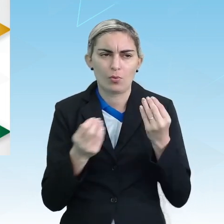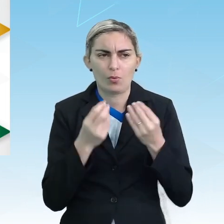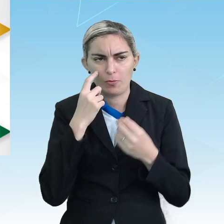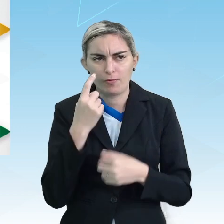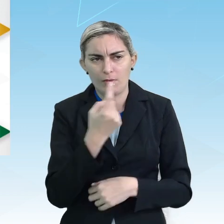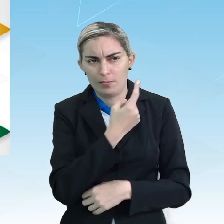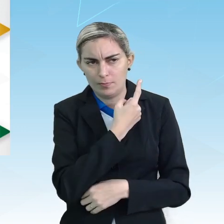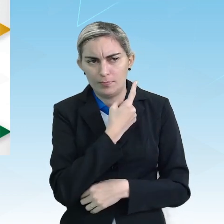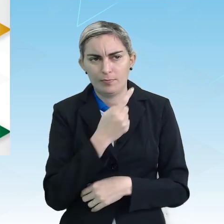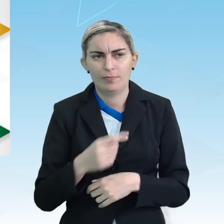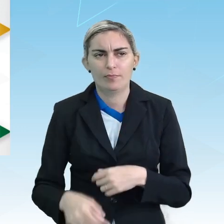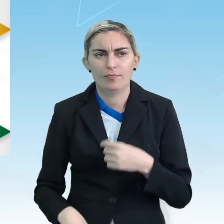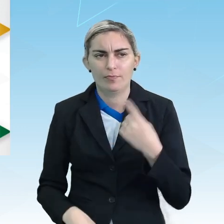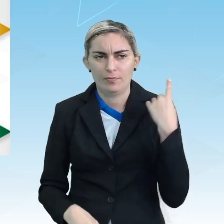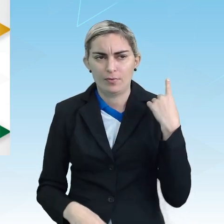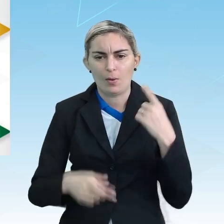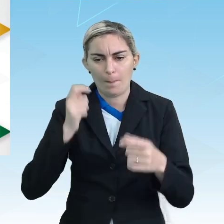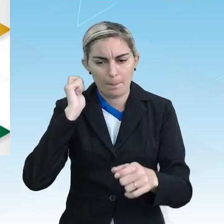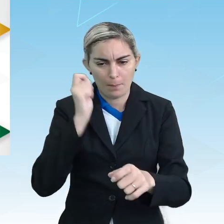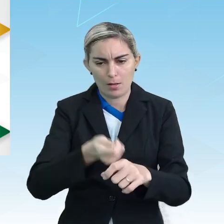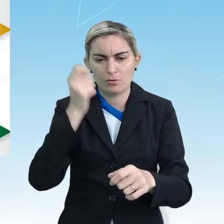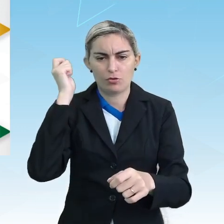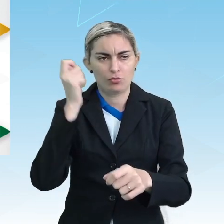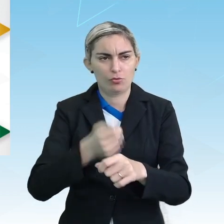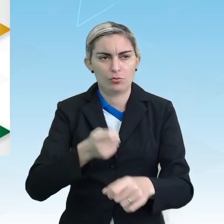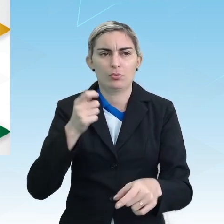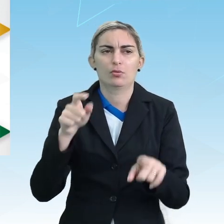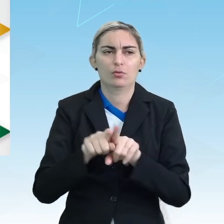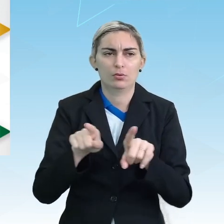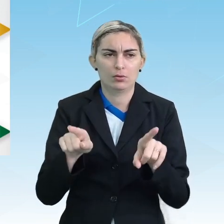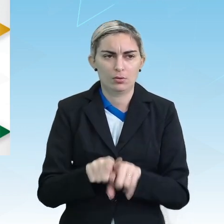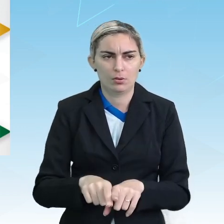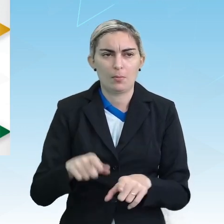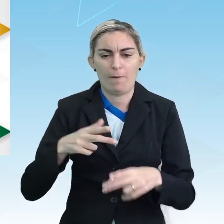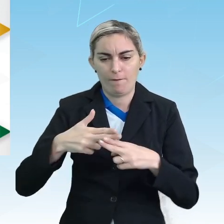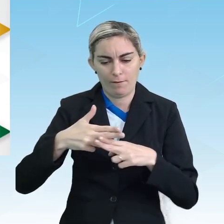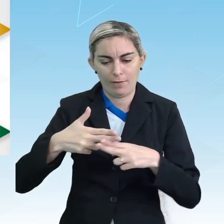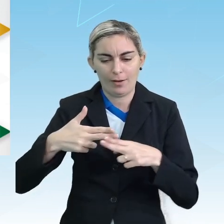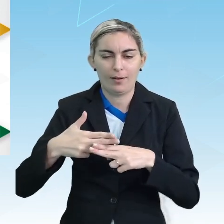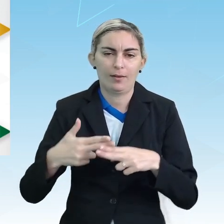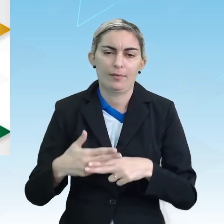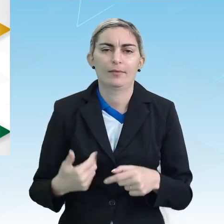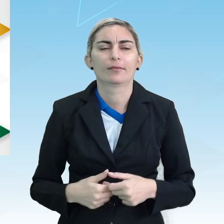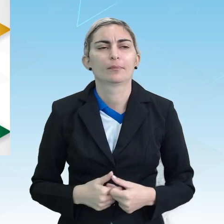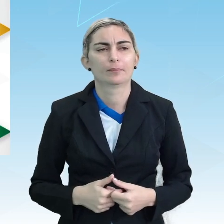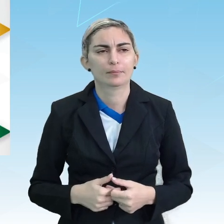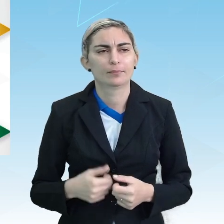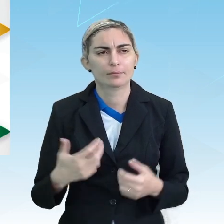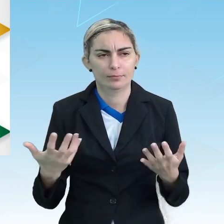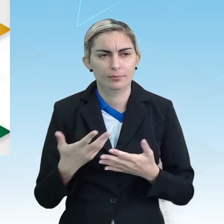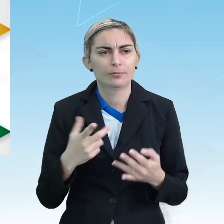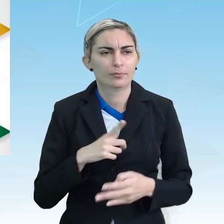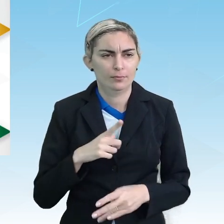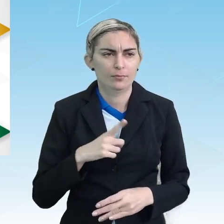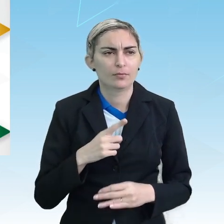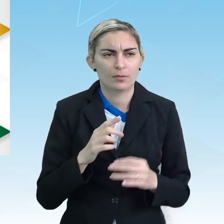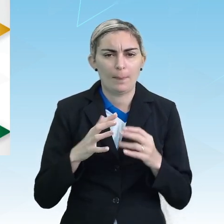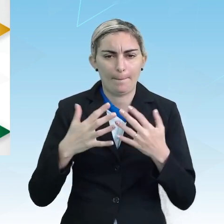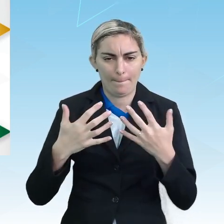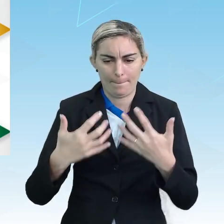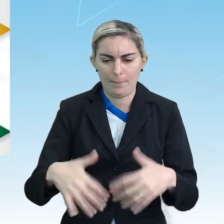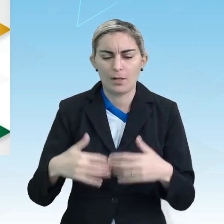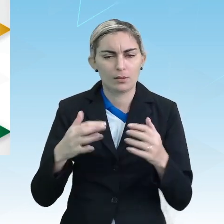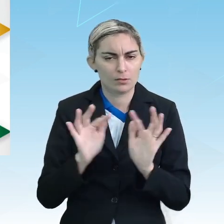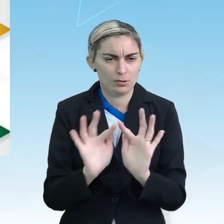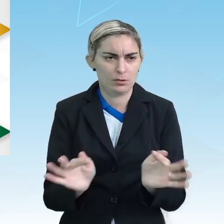no caso do machado e também no caso das facas. Agora a gente tem máquinas simples no caso do